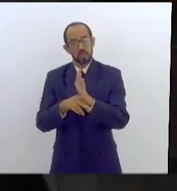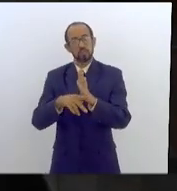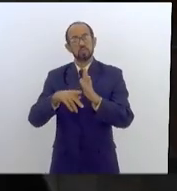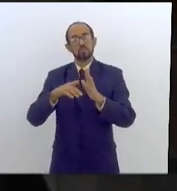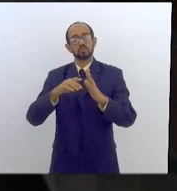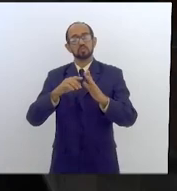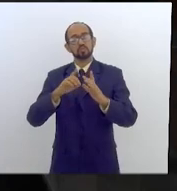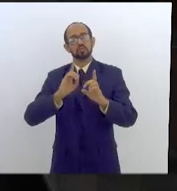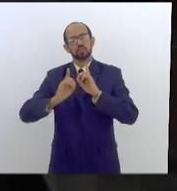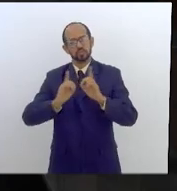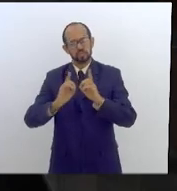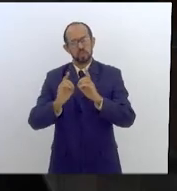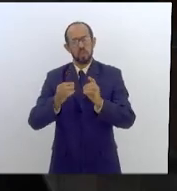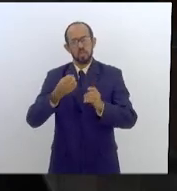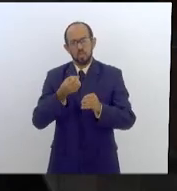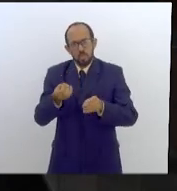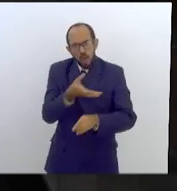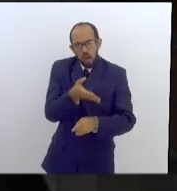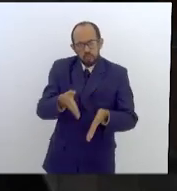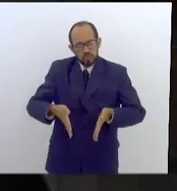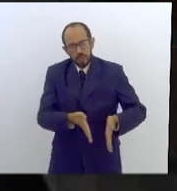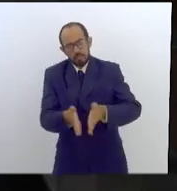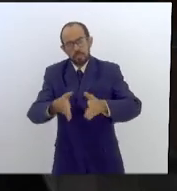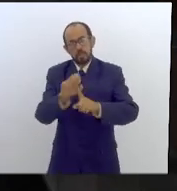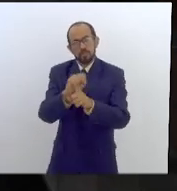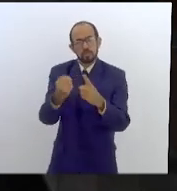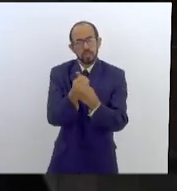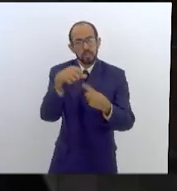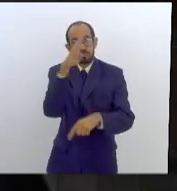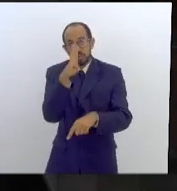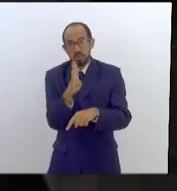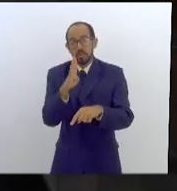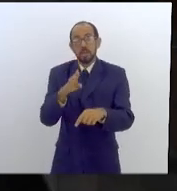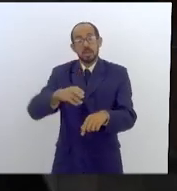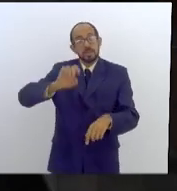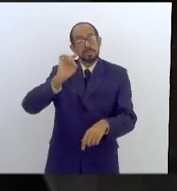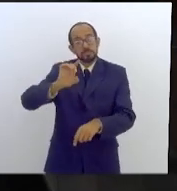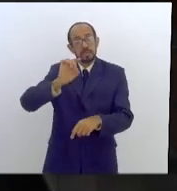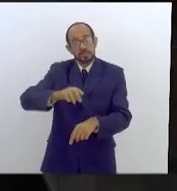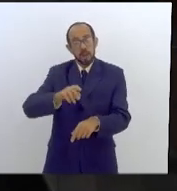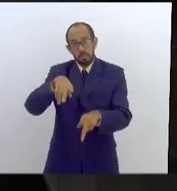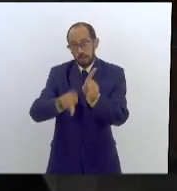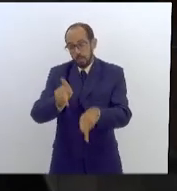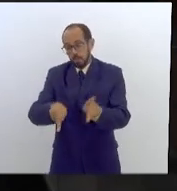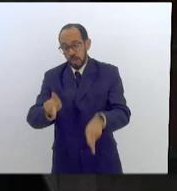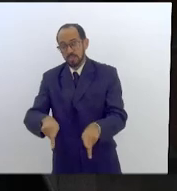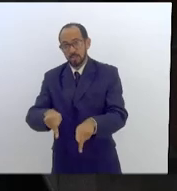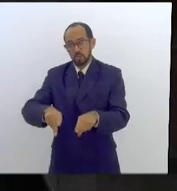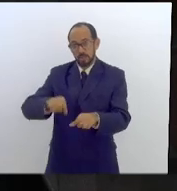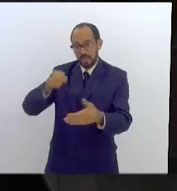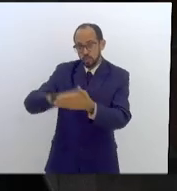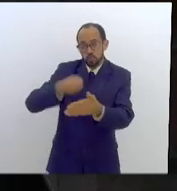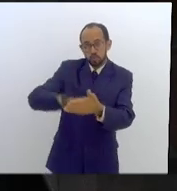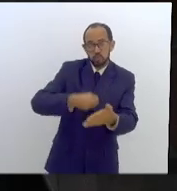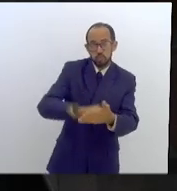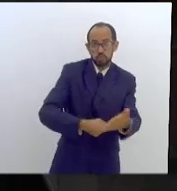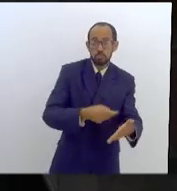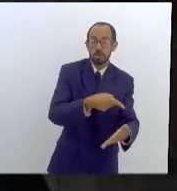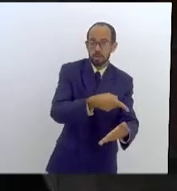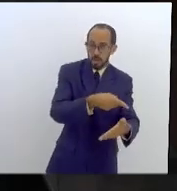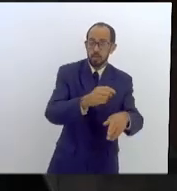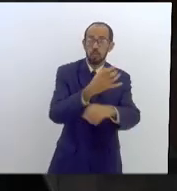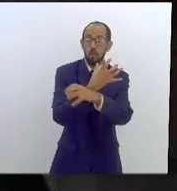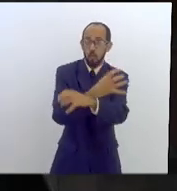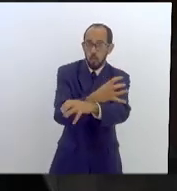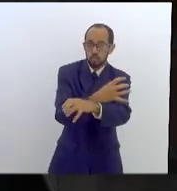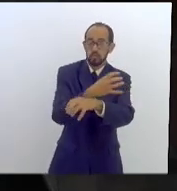Novos Rumos para a sociedade brasileira e particularmente para essa parcela da população que está disputando pele e osso em açougues para essa